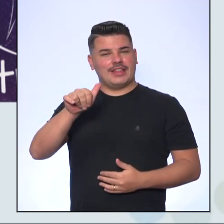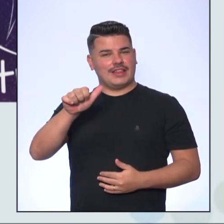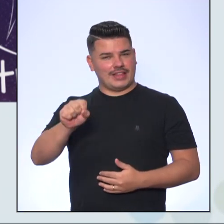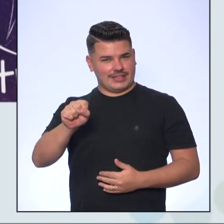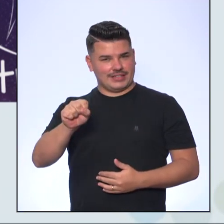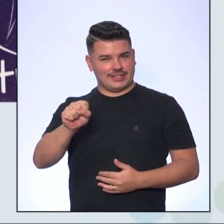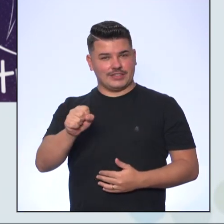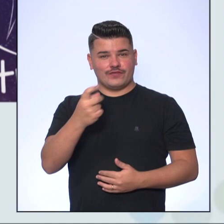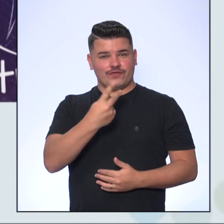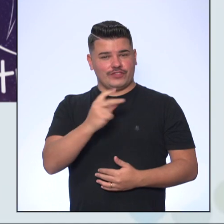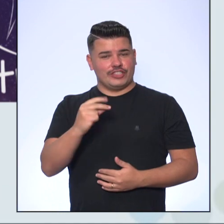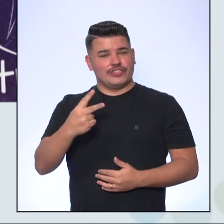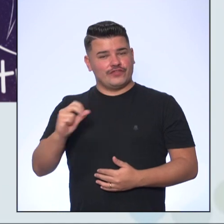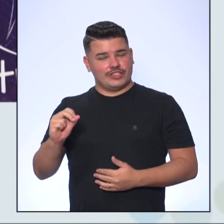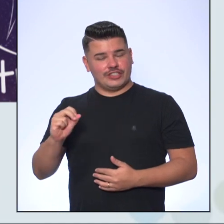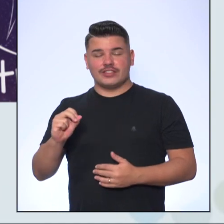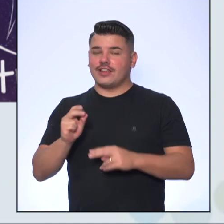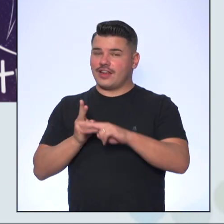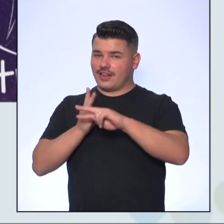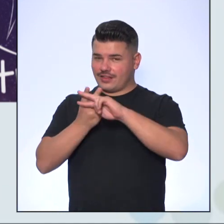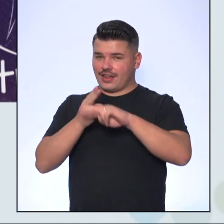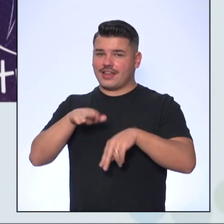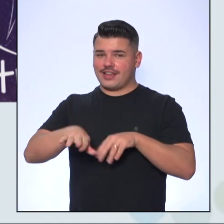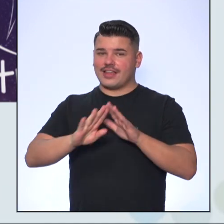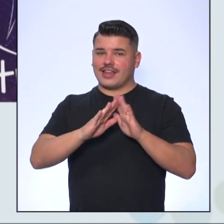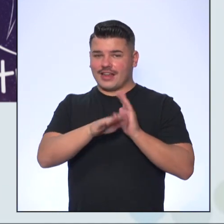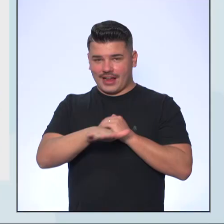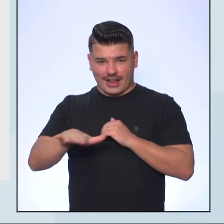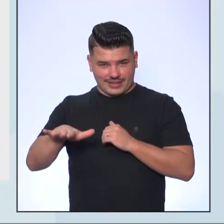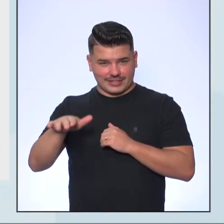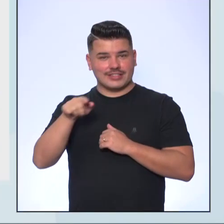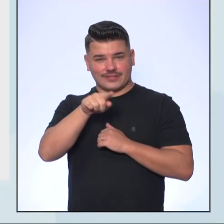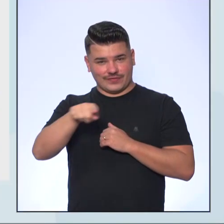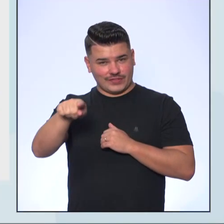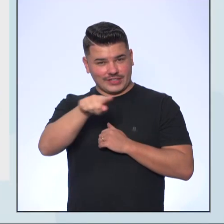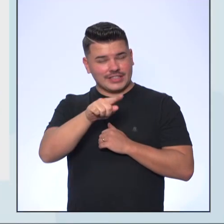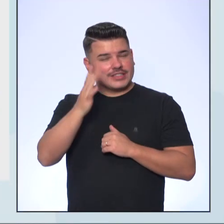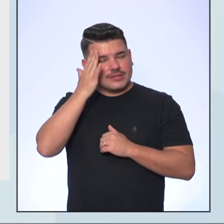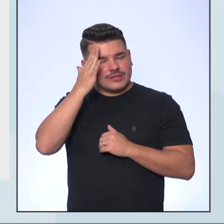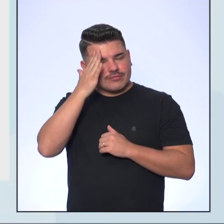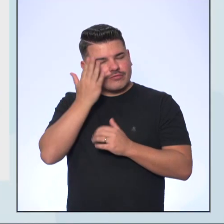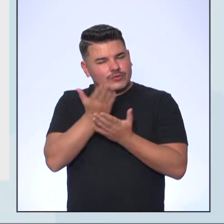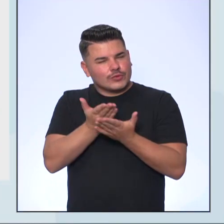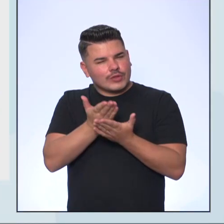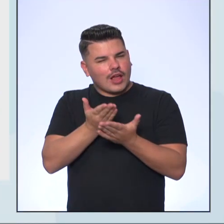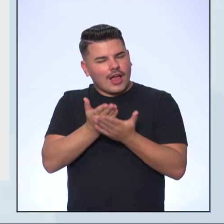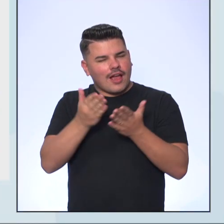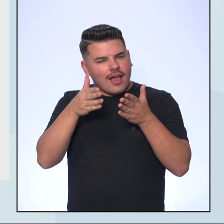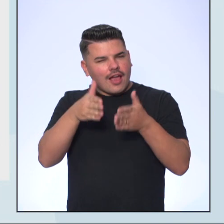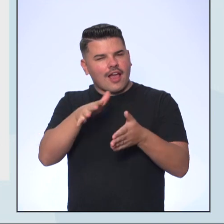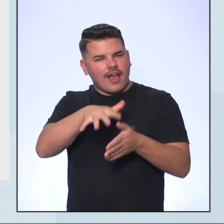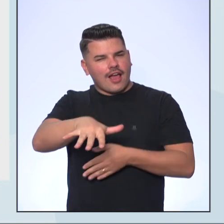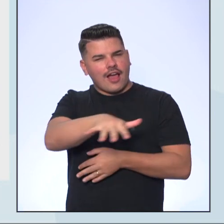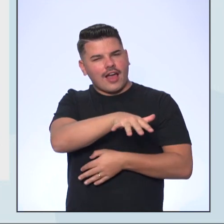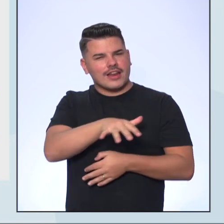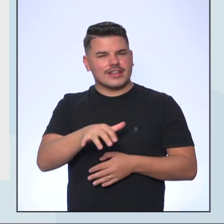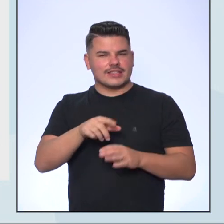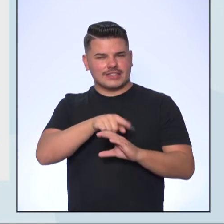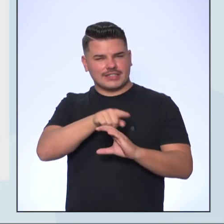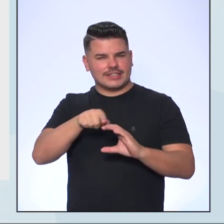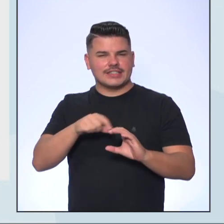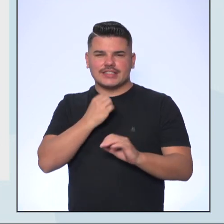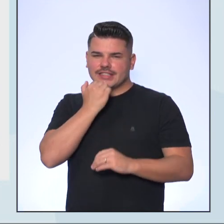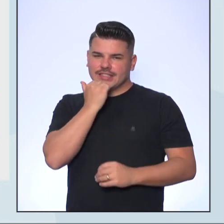casa, explorando meninas através da ciência. Então, qual é o objetivo, né? É